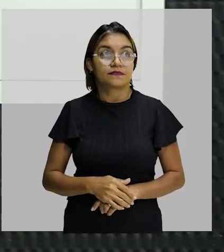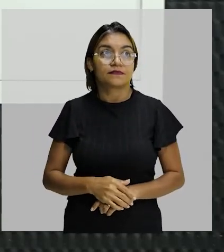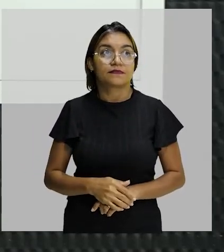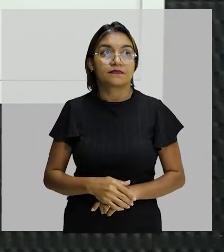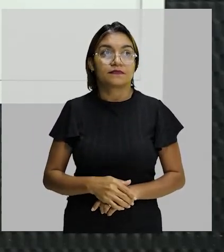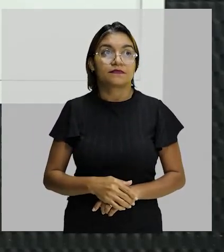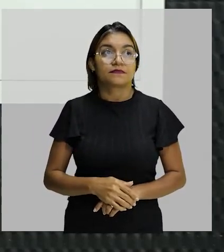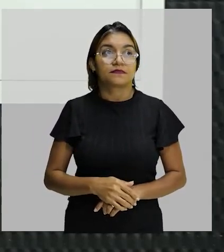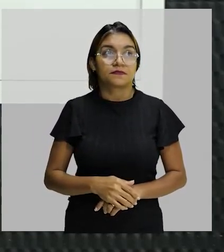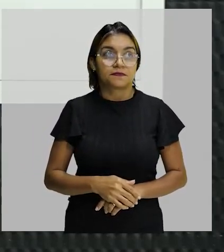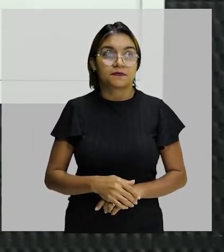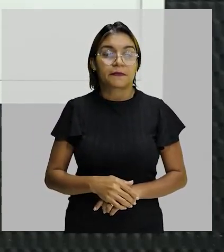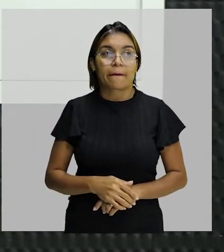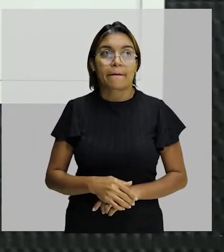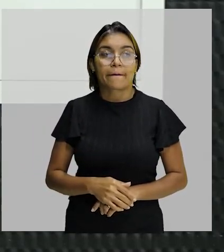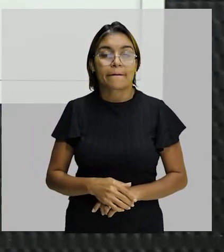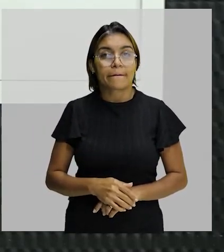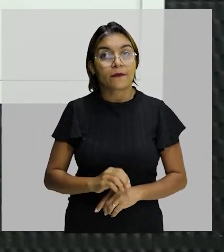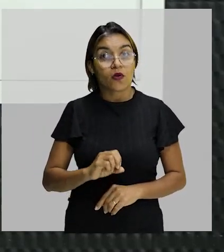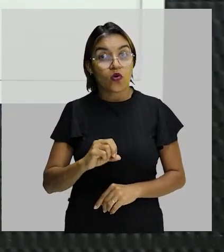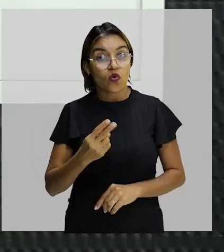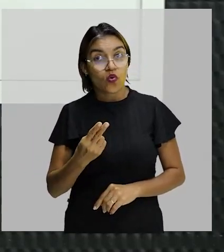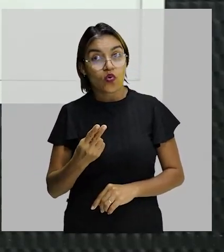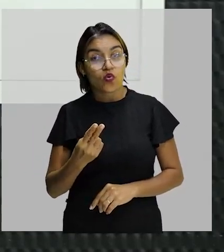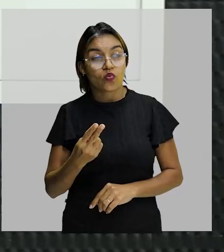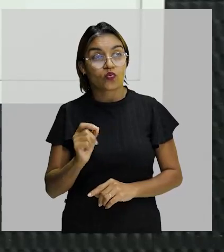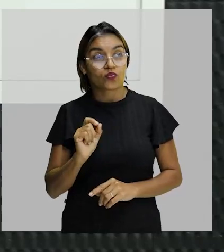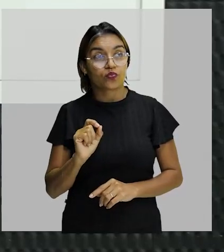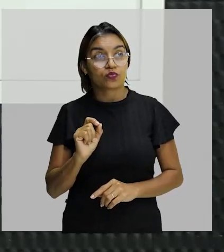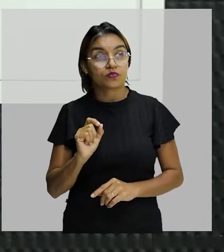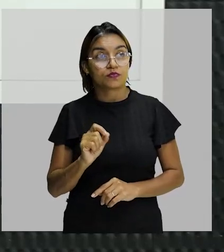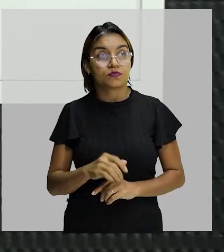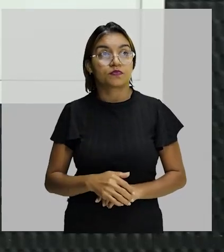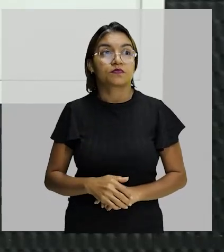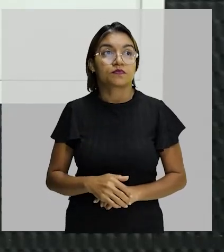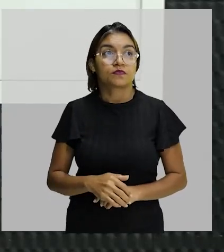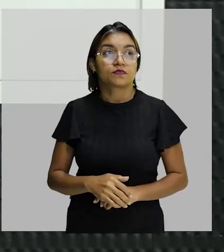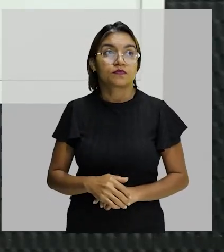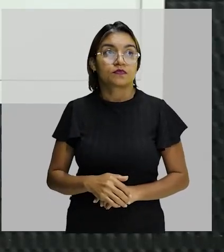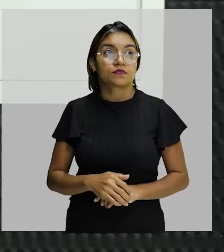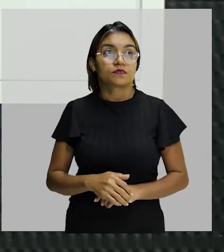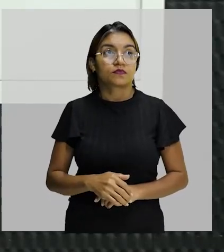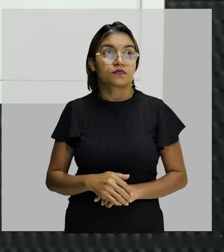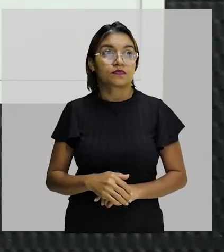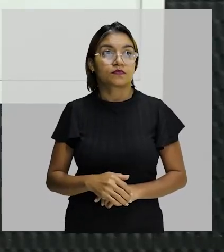tripla. Certo? Ou raiz aqui, nesse caso, do 2, de